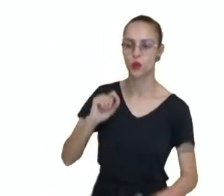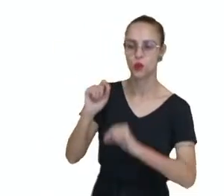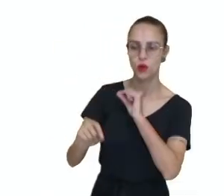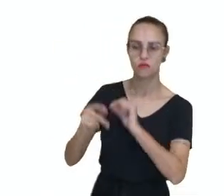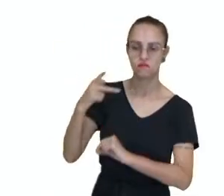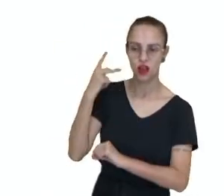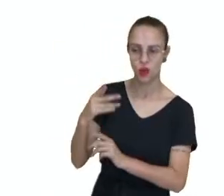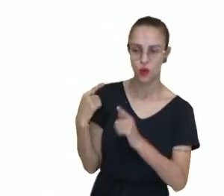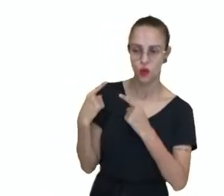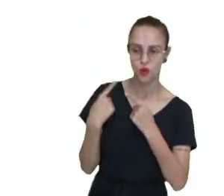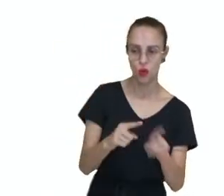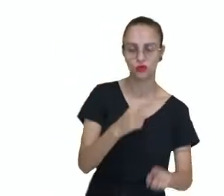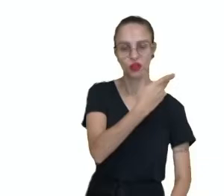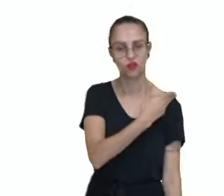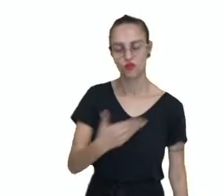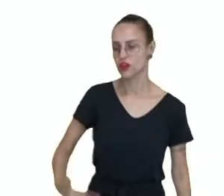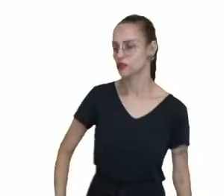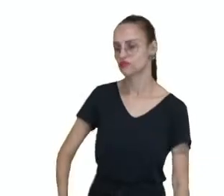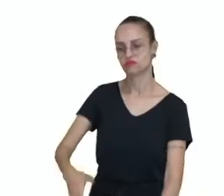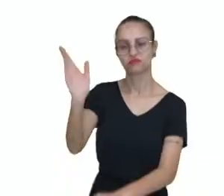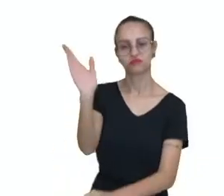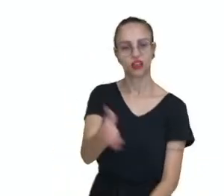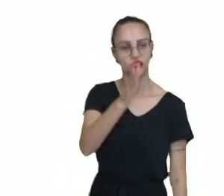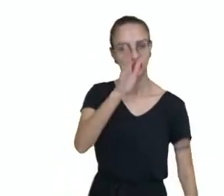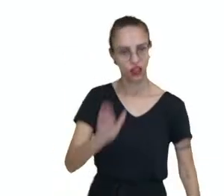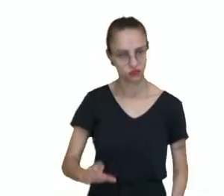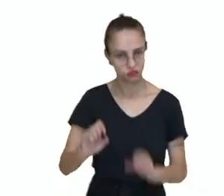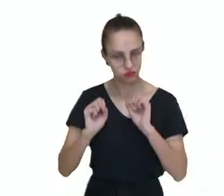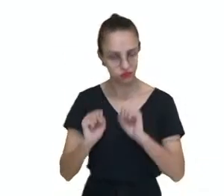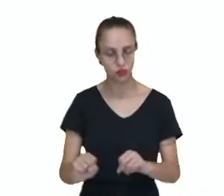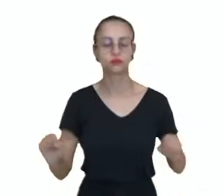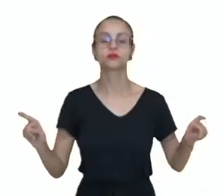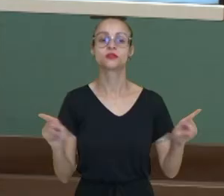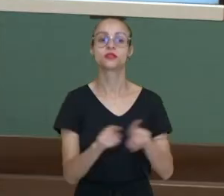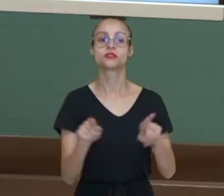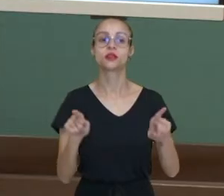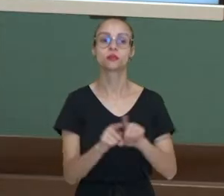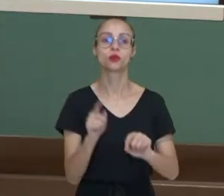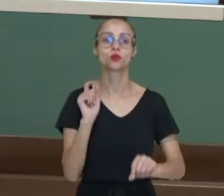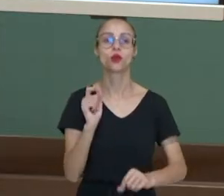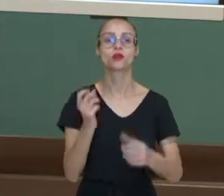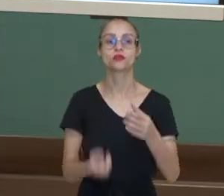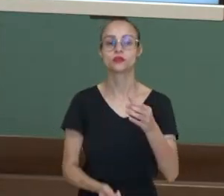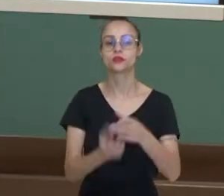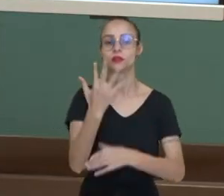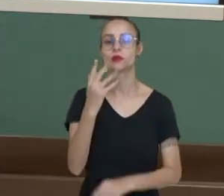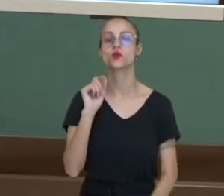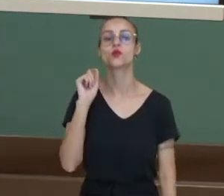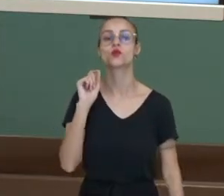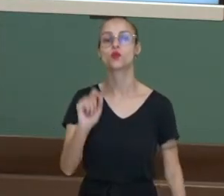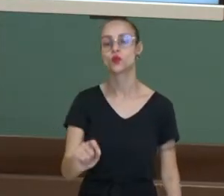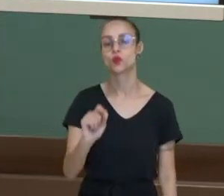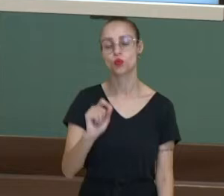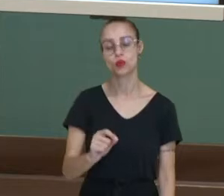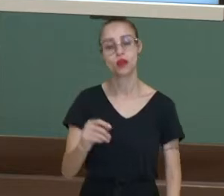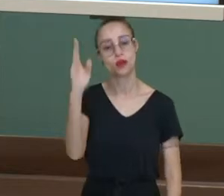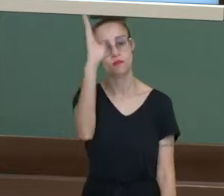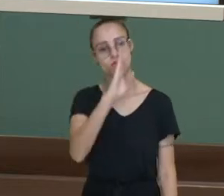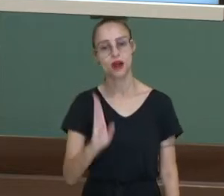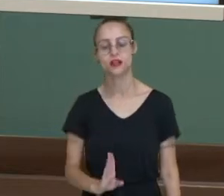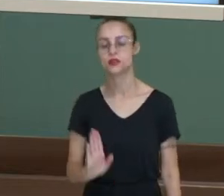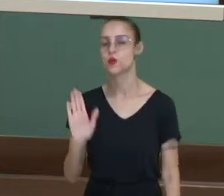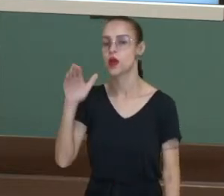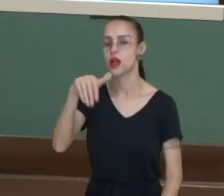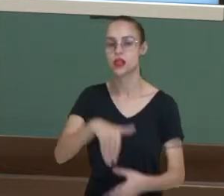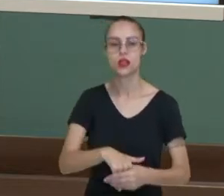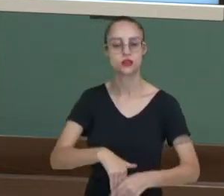oposição ao governo, políticos que fizessem oposição ao governo. E ainda estabeleceu que o Brasil teria eleições